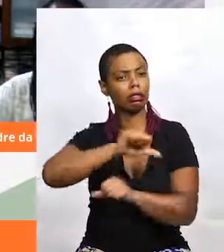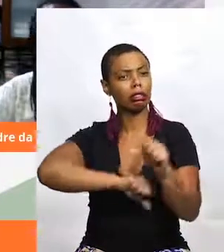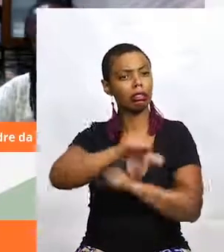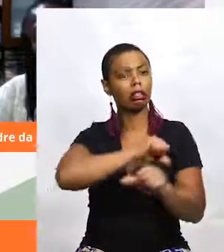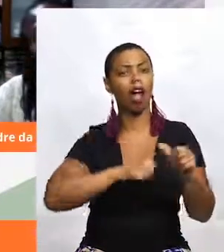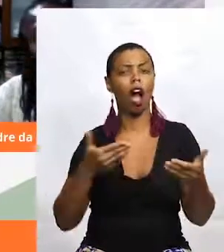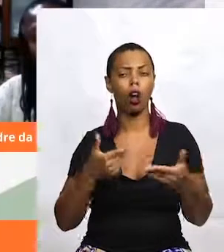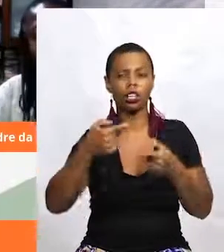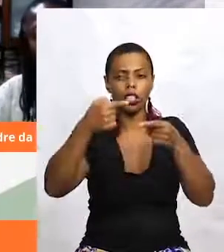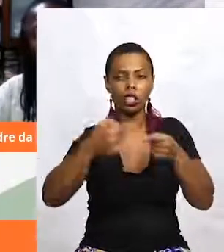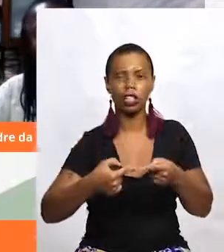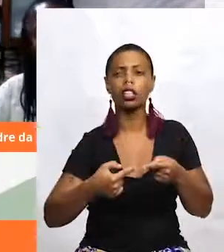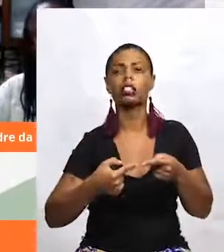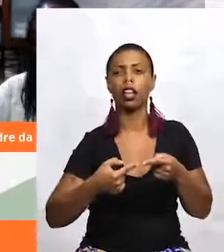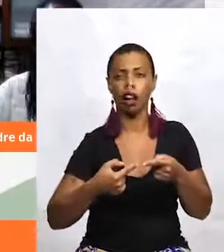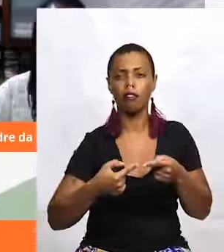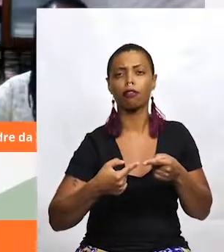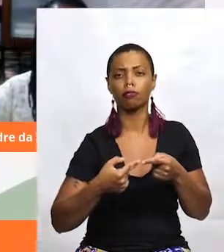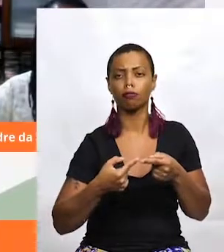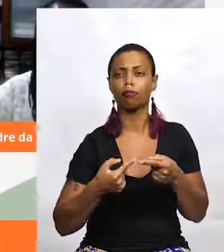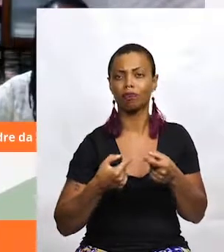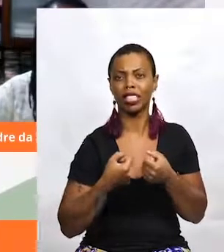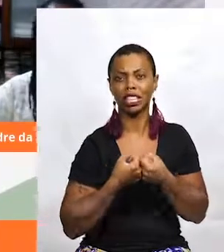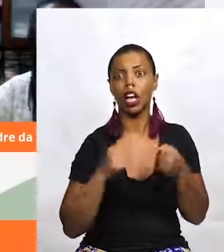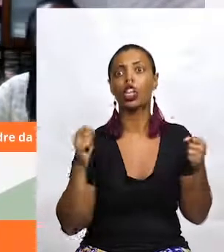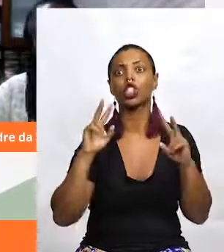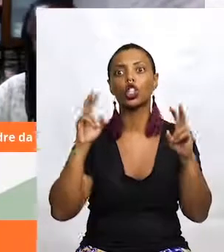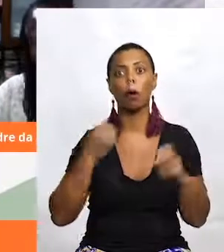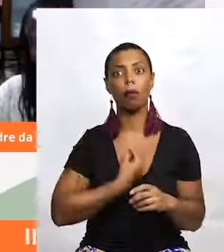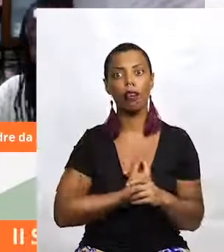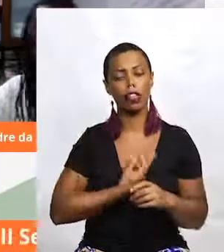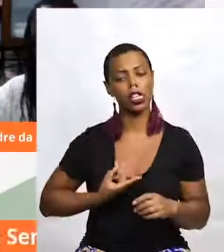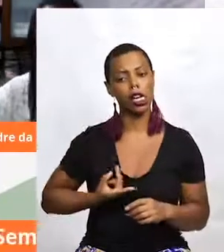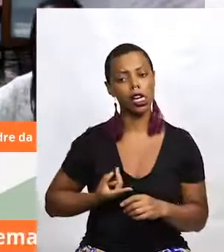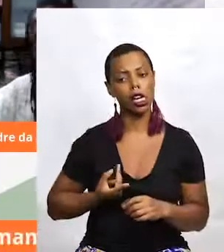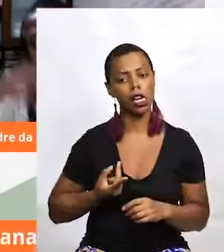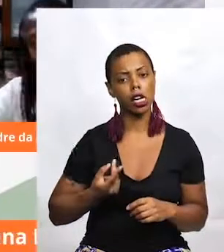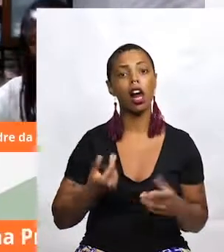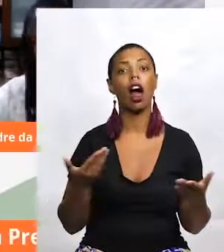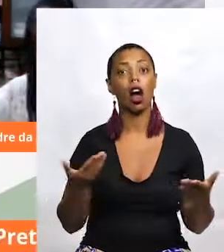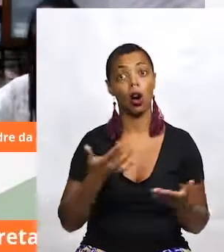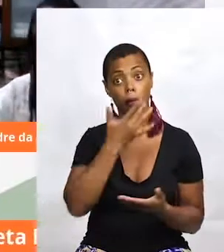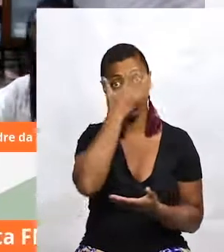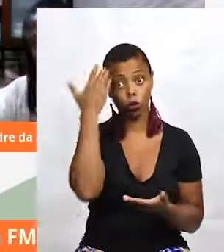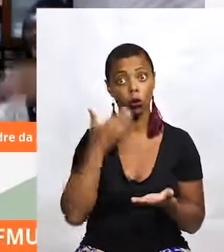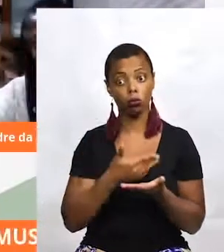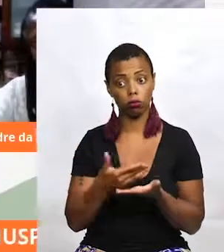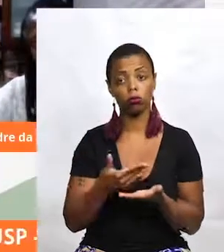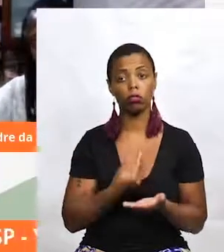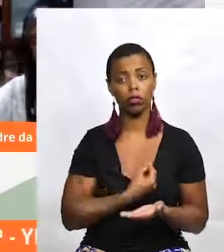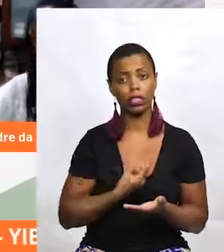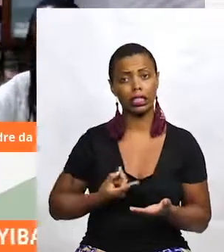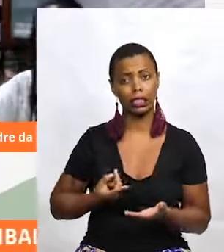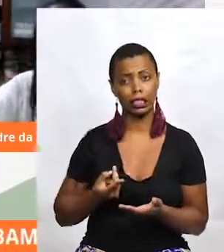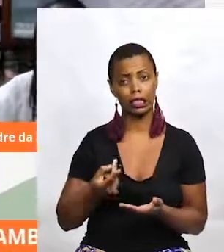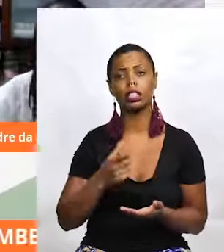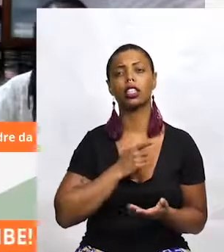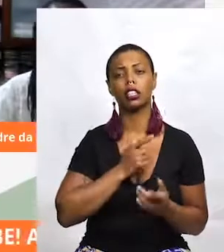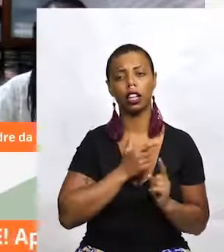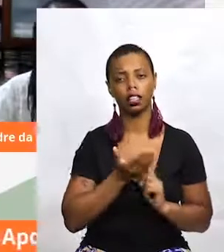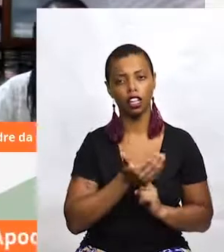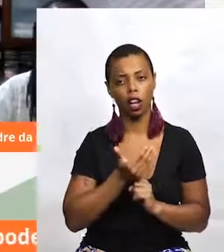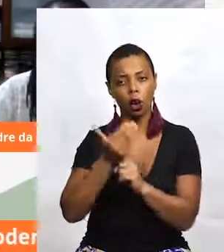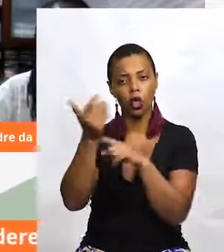aí da longevidade, que é as pessoas estão vivendo mais tempo e tem a tecnologia,